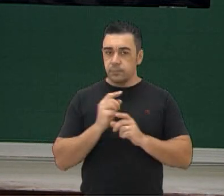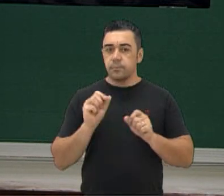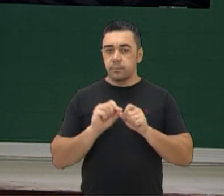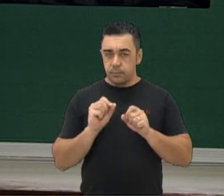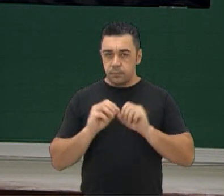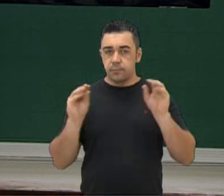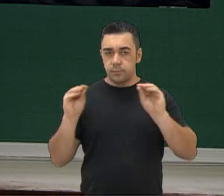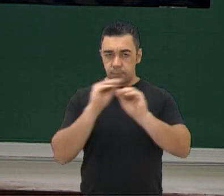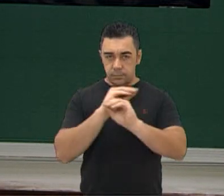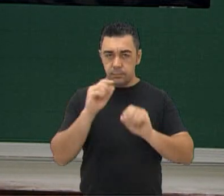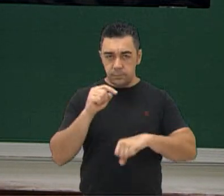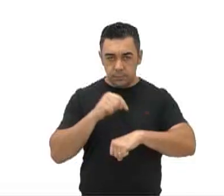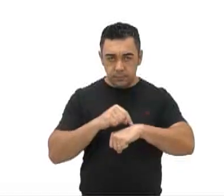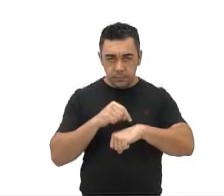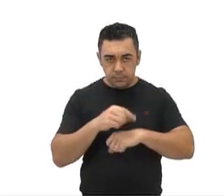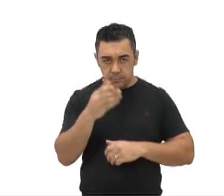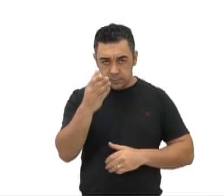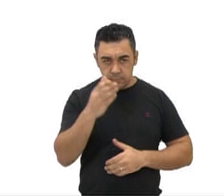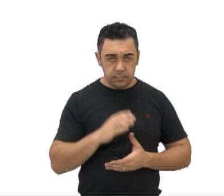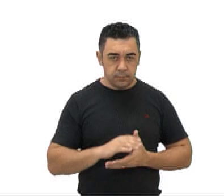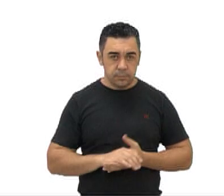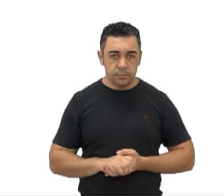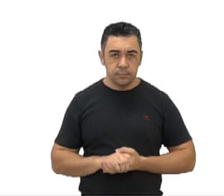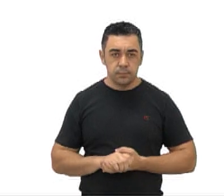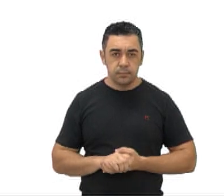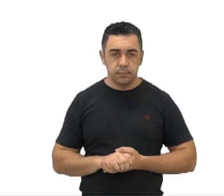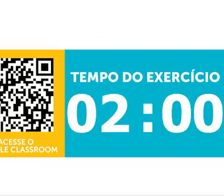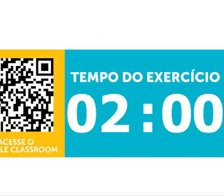essas expressões. Tempo para vocês.